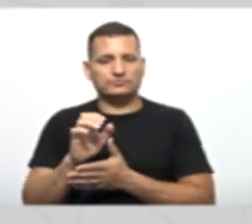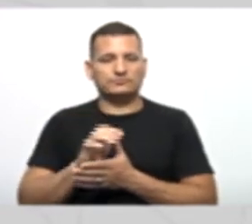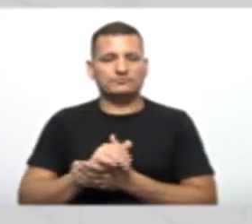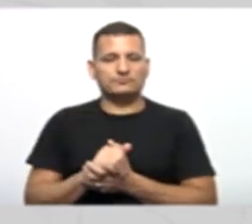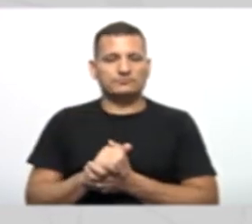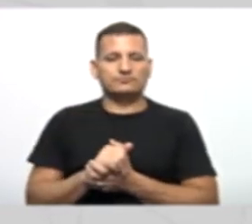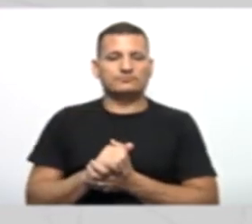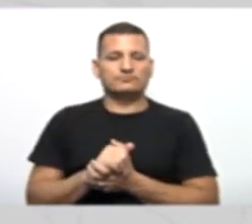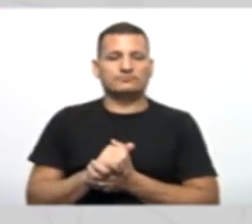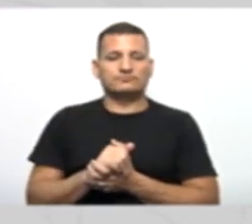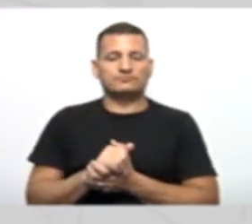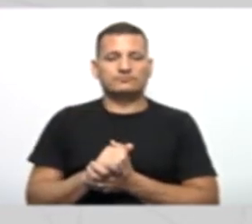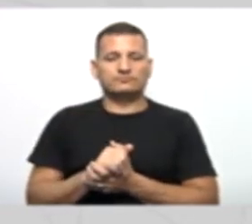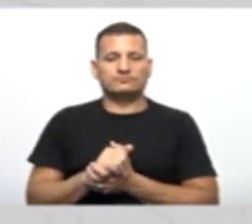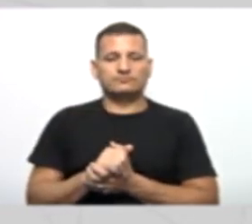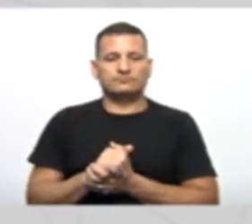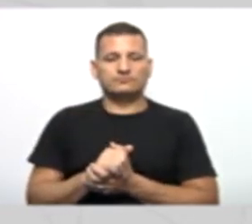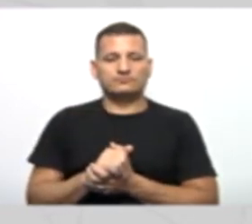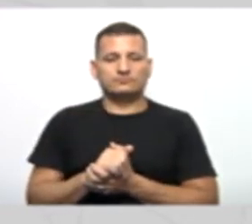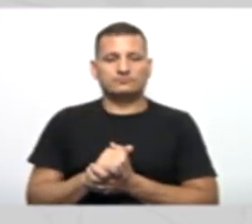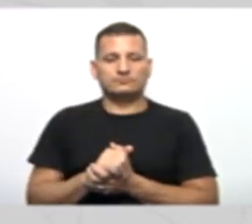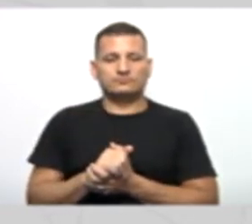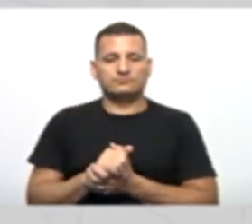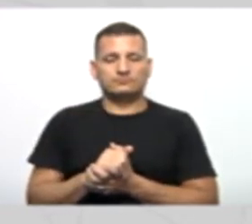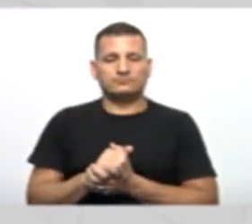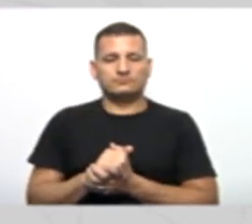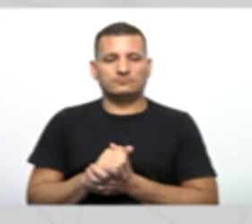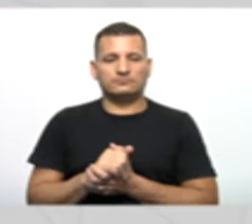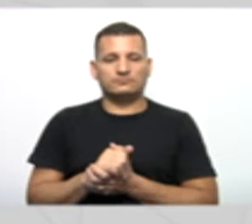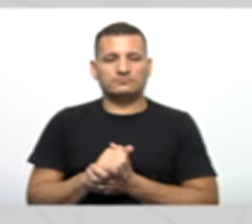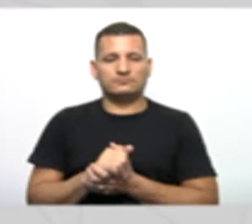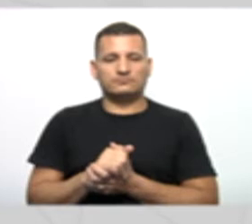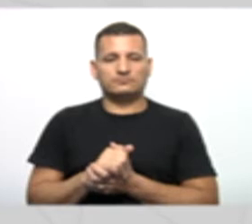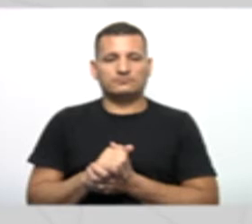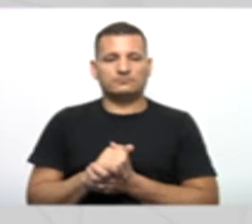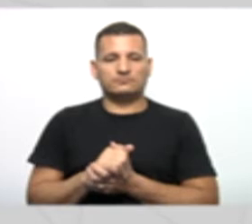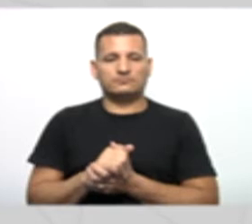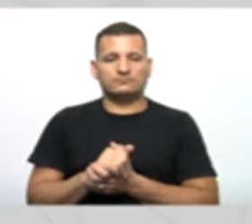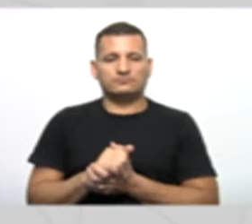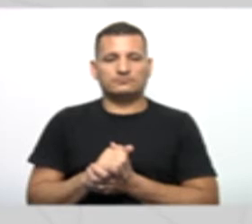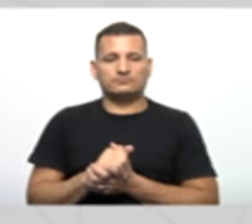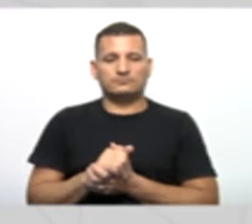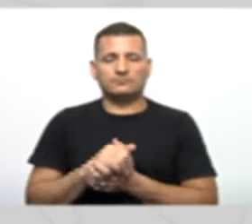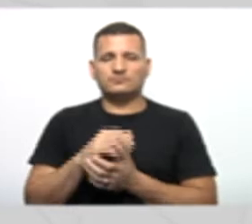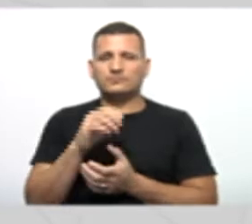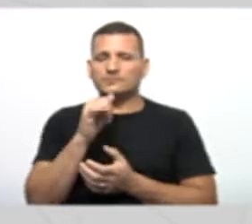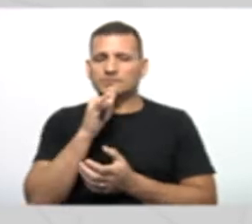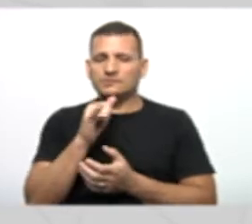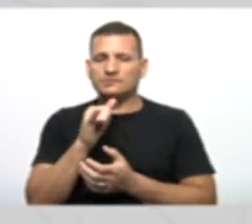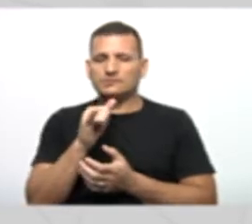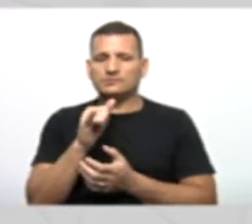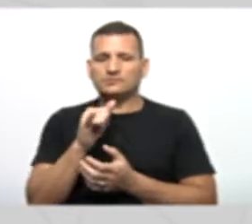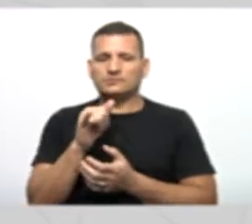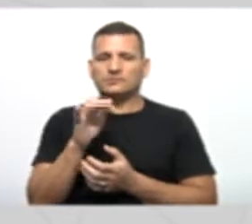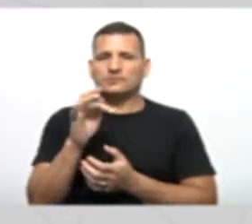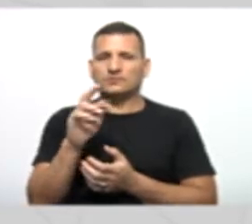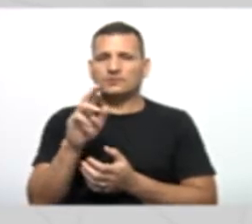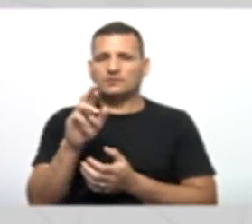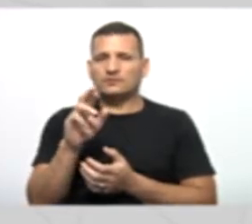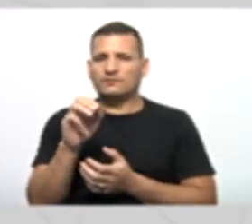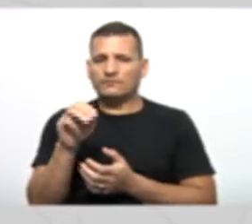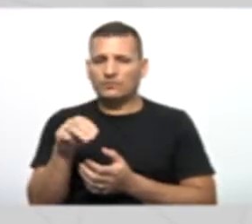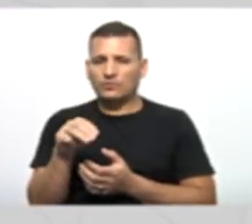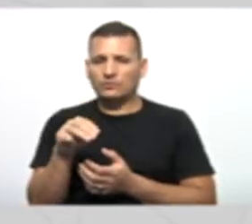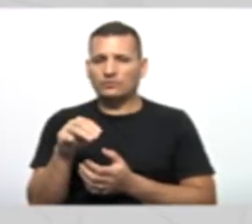delete from telefone, ele vai pegar tudo da tabela telefone e vai deletar. Então, o where,